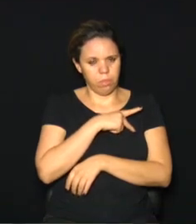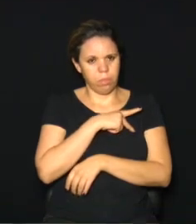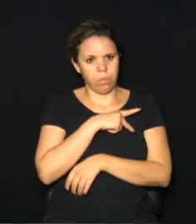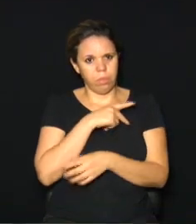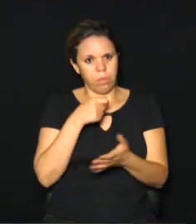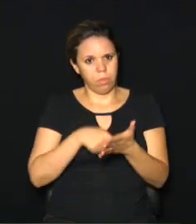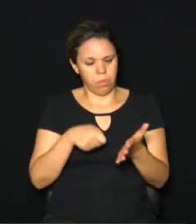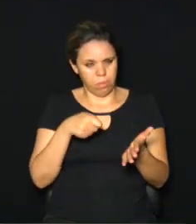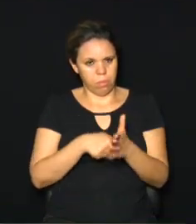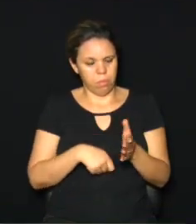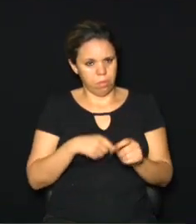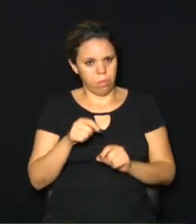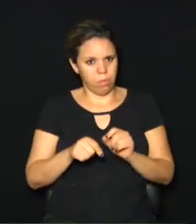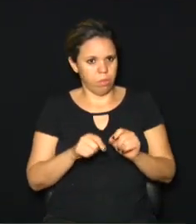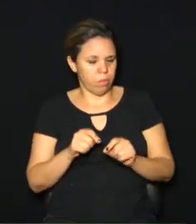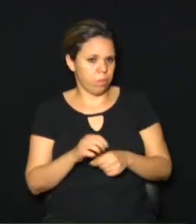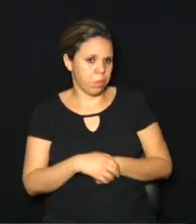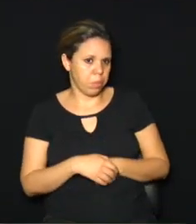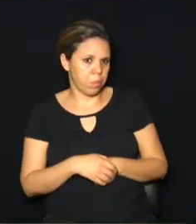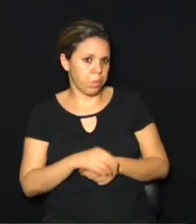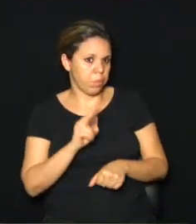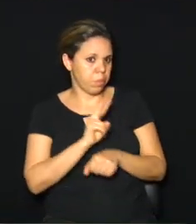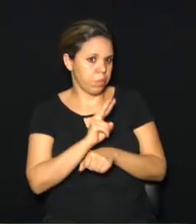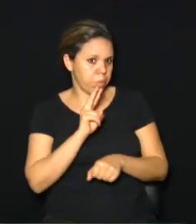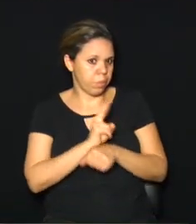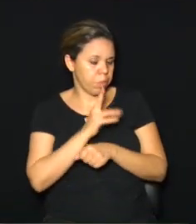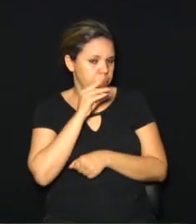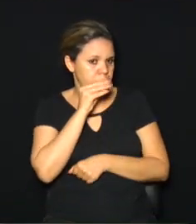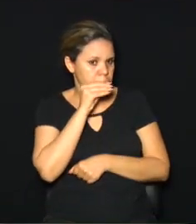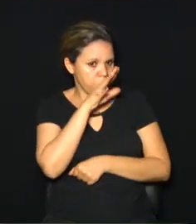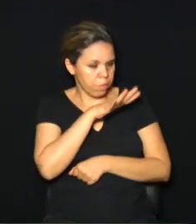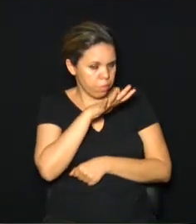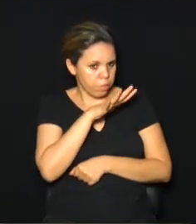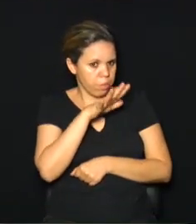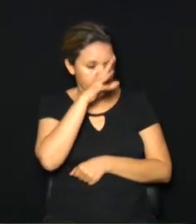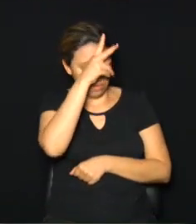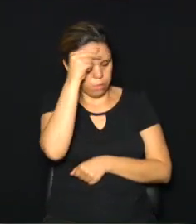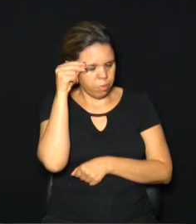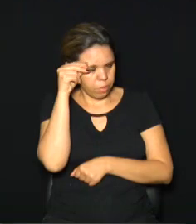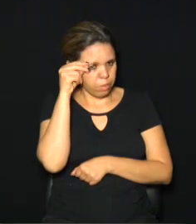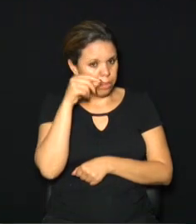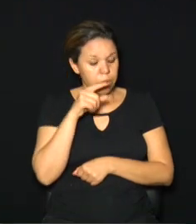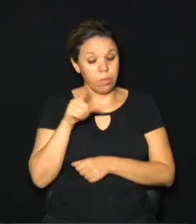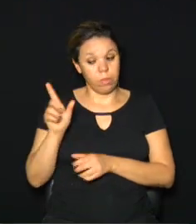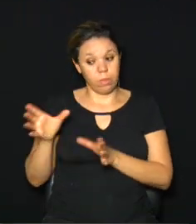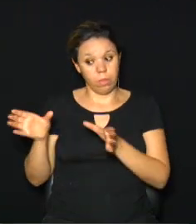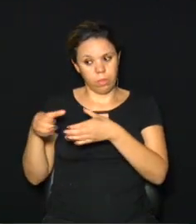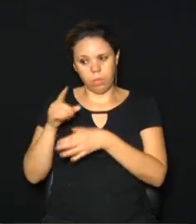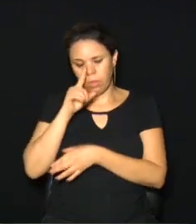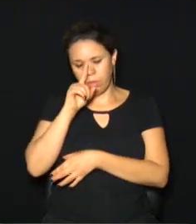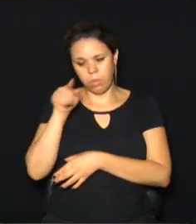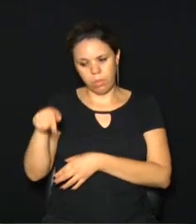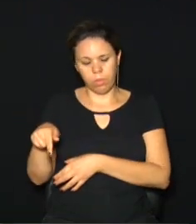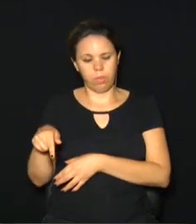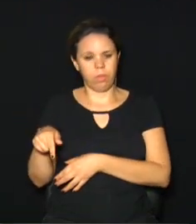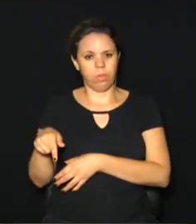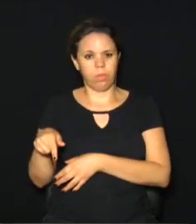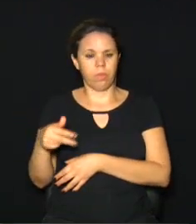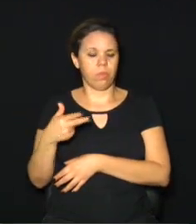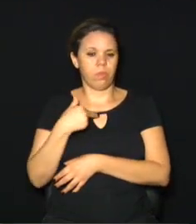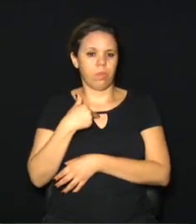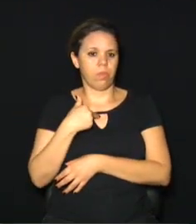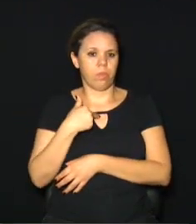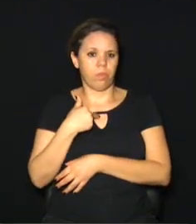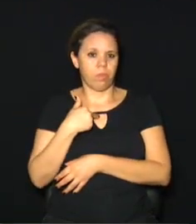nos ocupar com a proteção do trabalhador. Na medida que um trabalhador de risco, ele não vai poder ser, não se